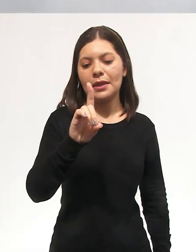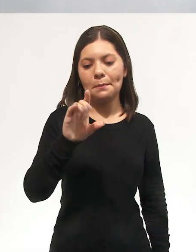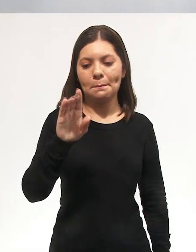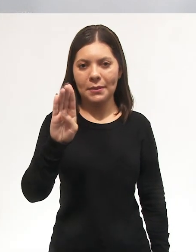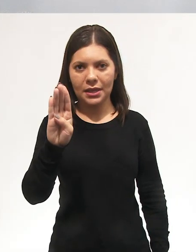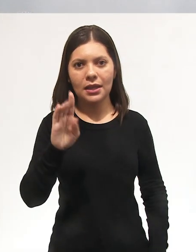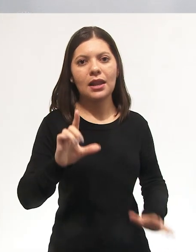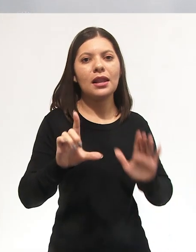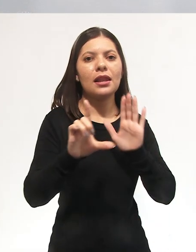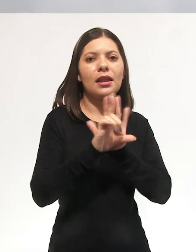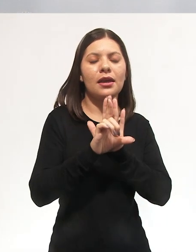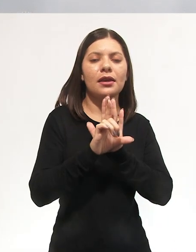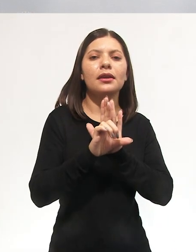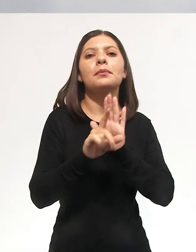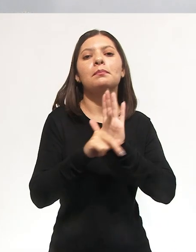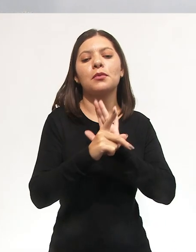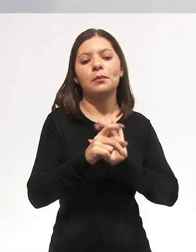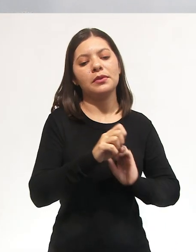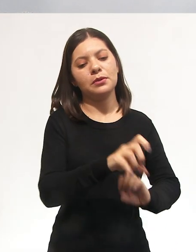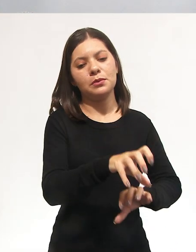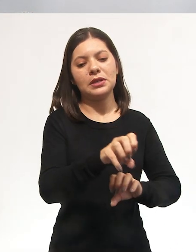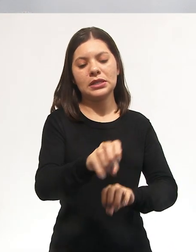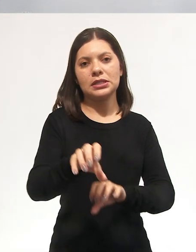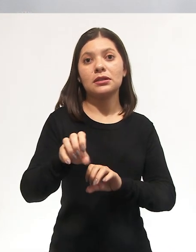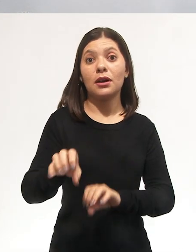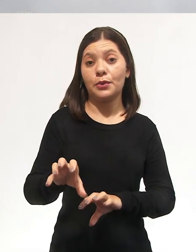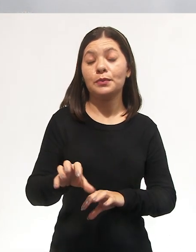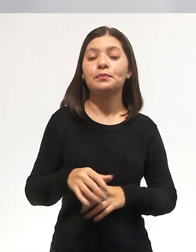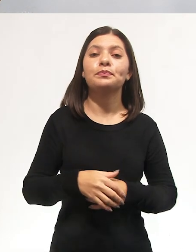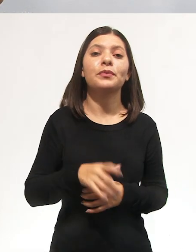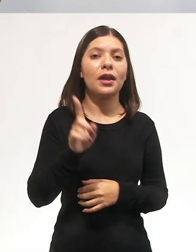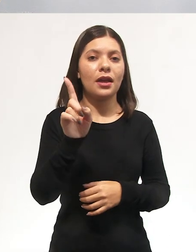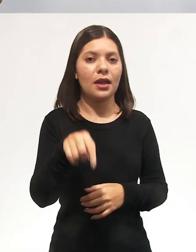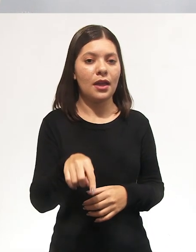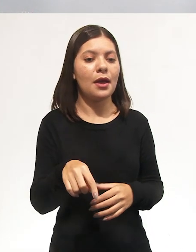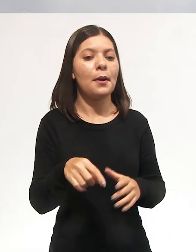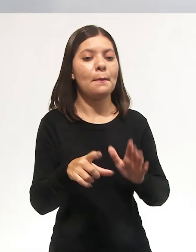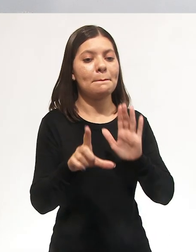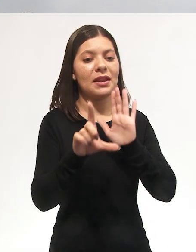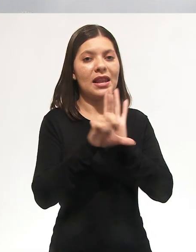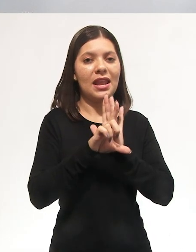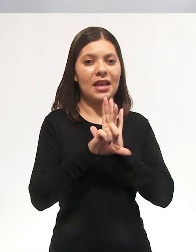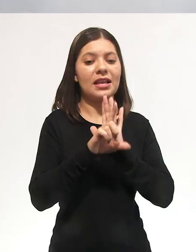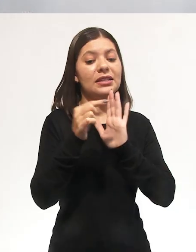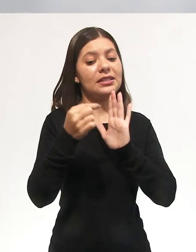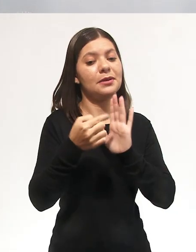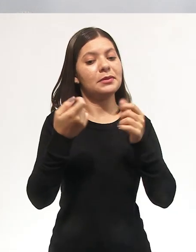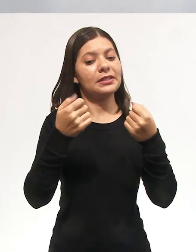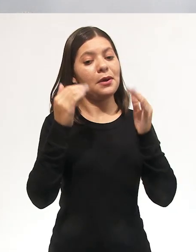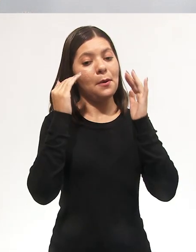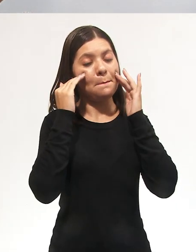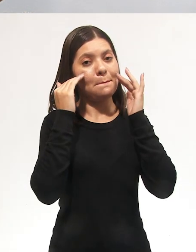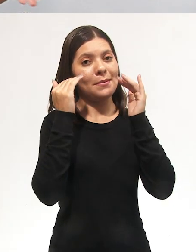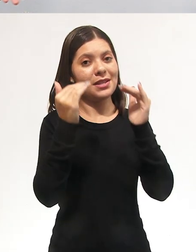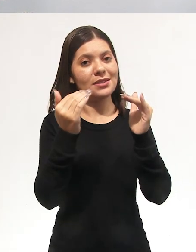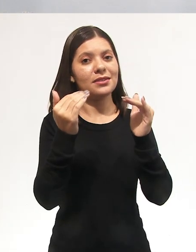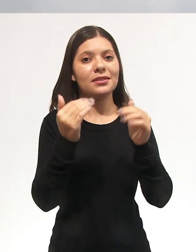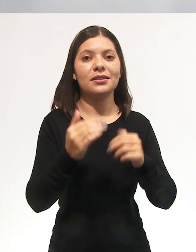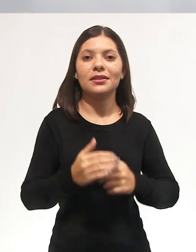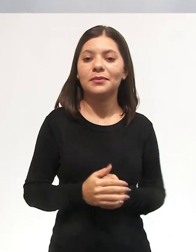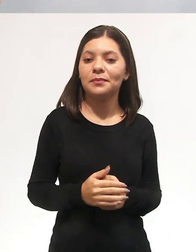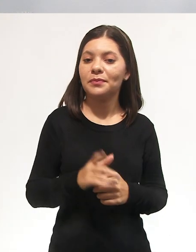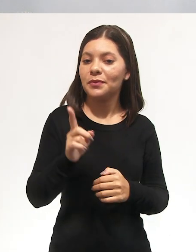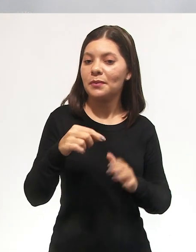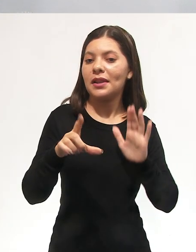que é a LDB, que está previsto nas diretrizes curriculares. Esse é o currículo previsto, regulamentado por uma